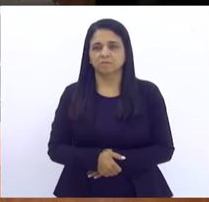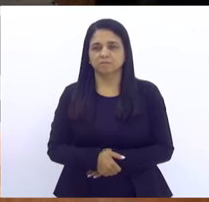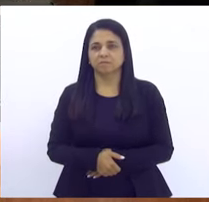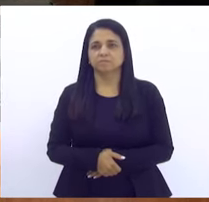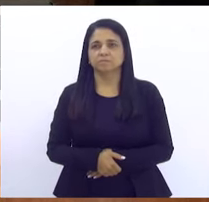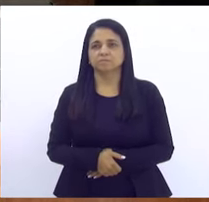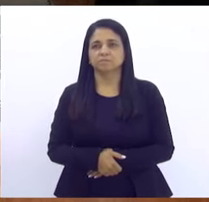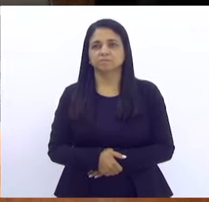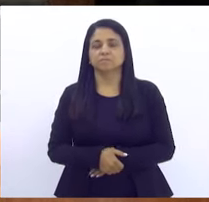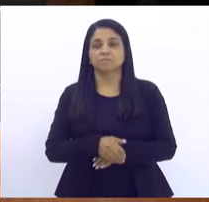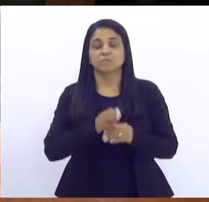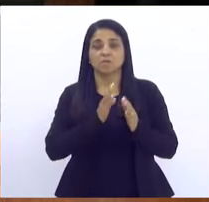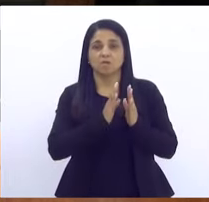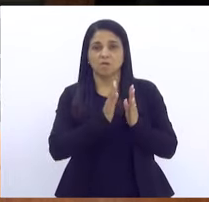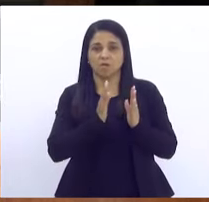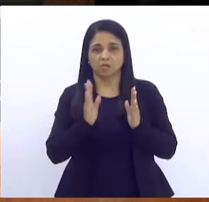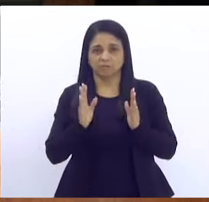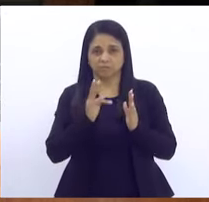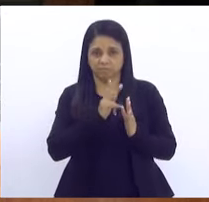Questão de ordem, presidenta.